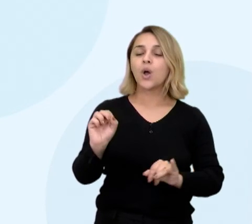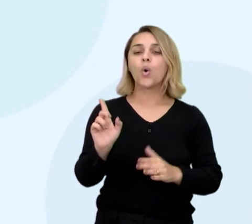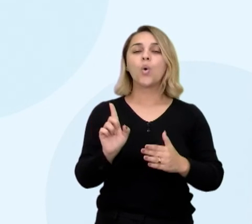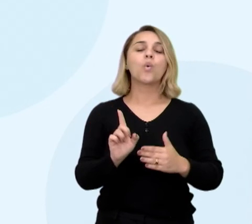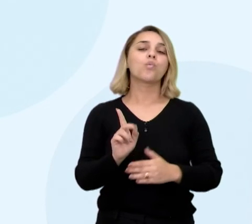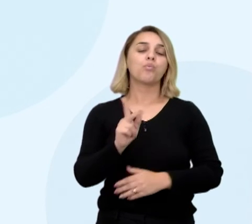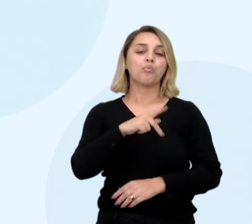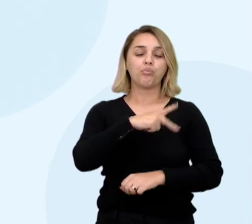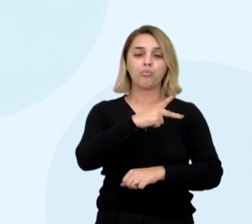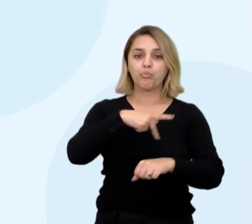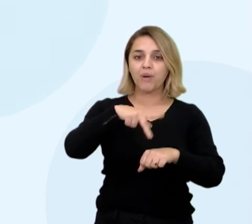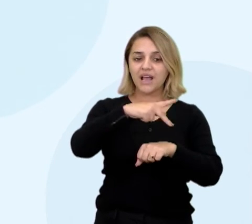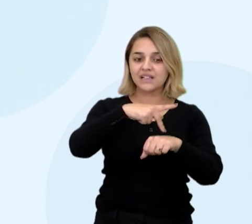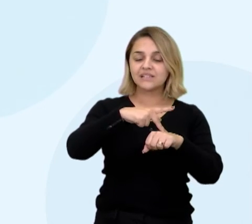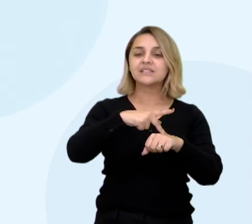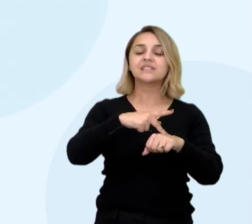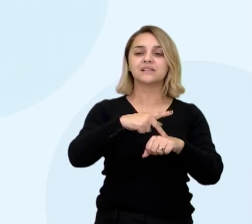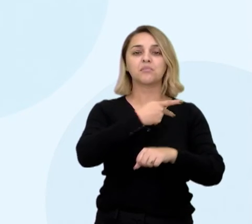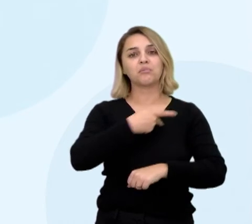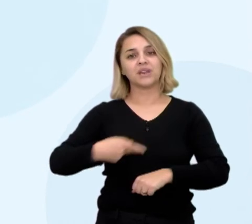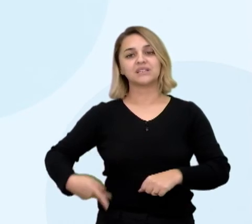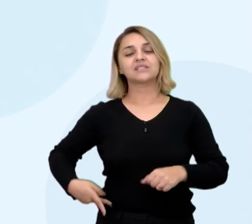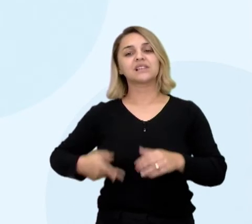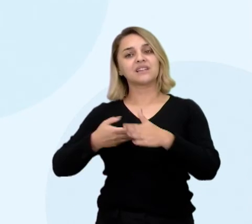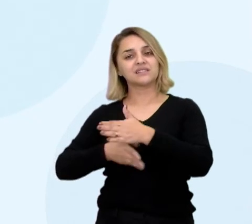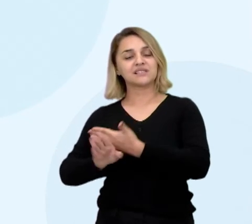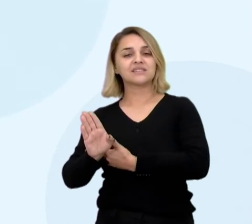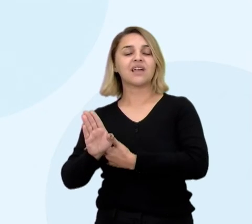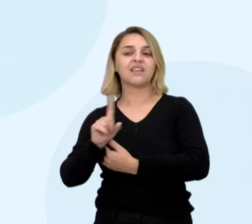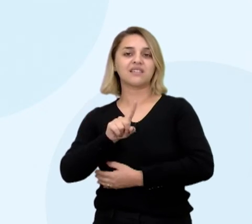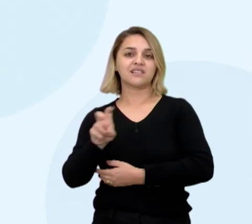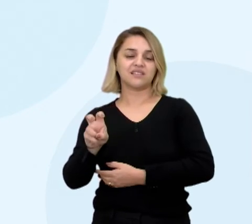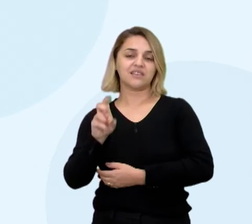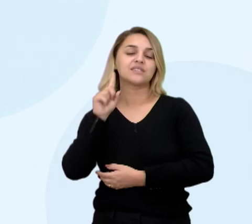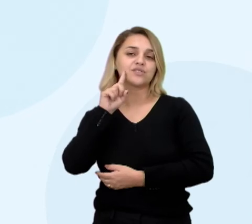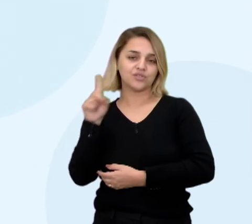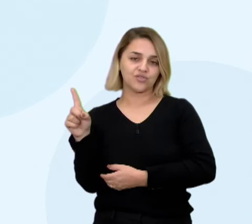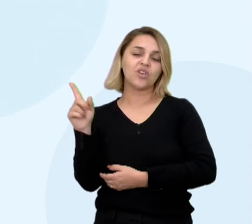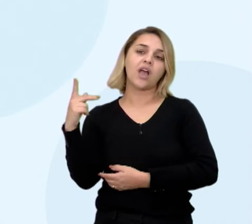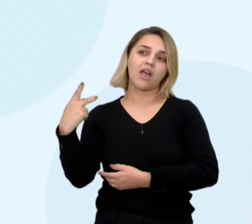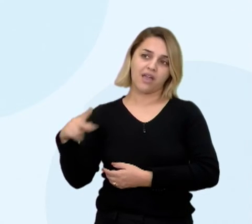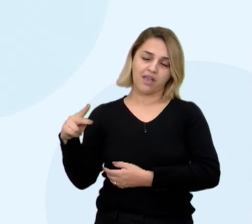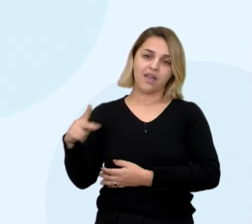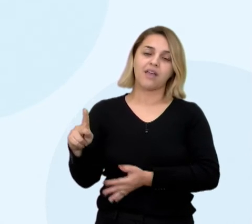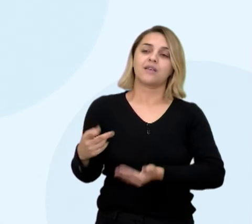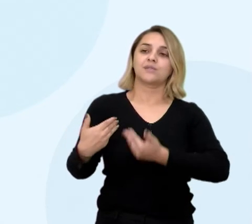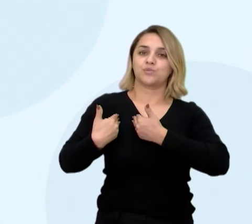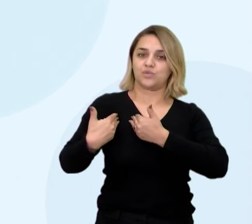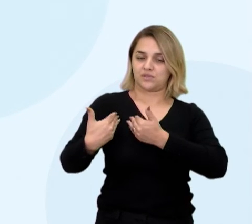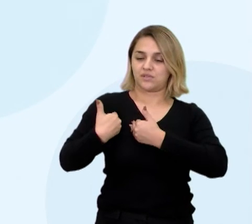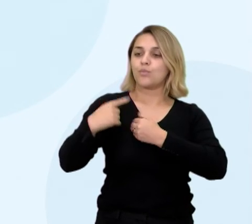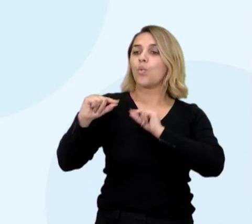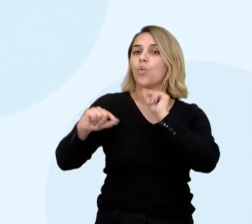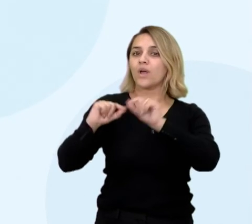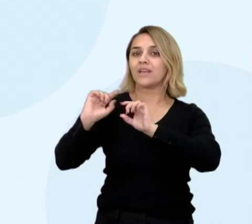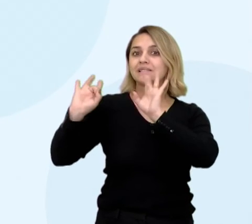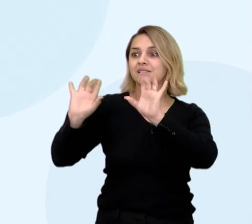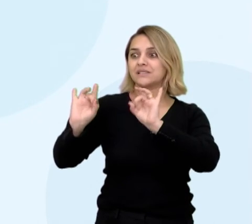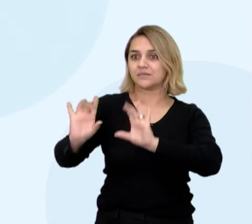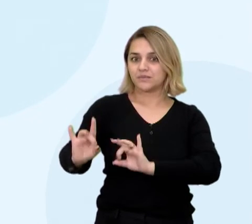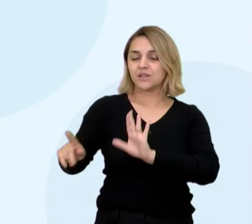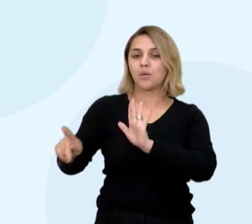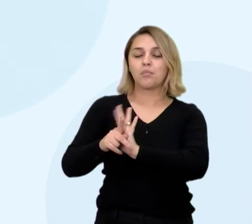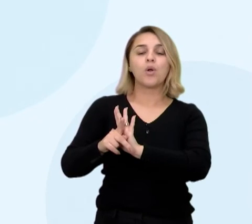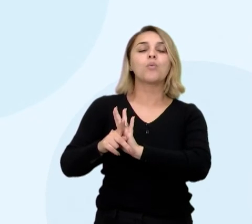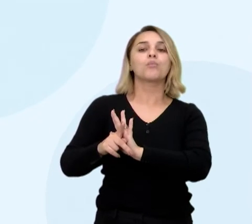país por mais de 15 dias, tudo isso são matérias que são competência exclusiva do Congresso